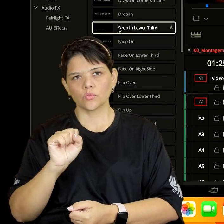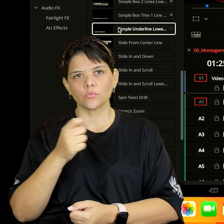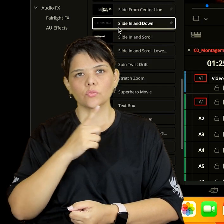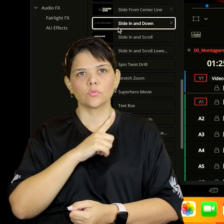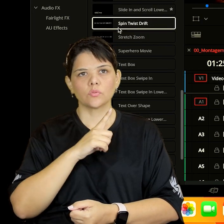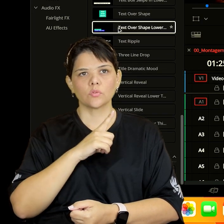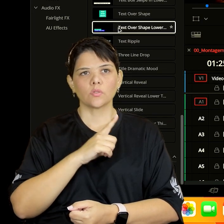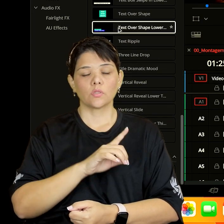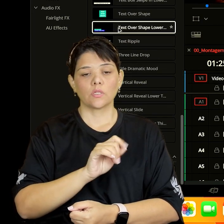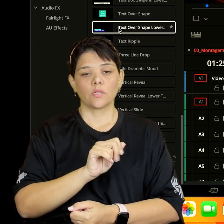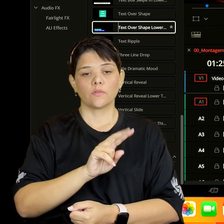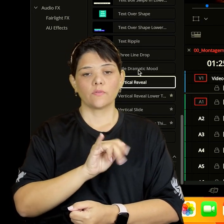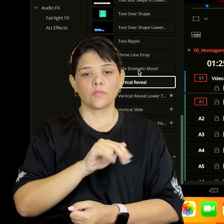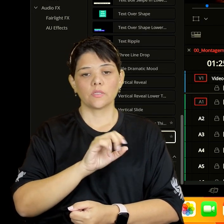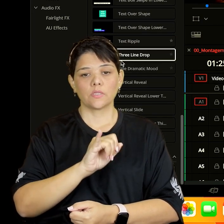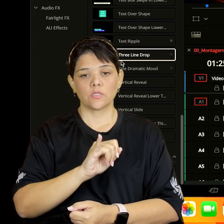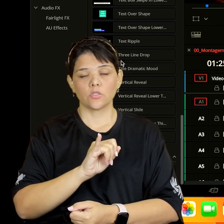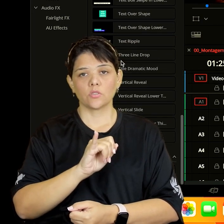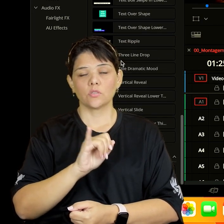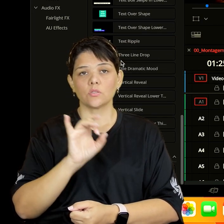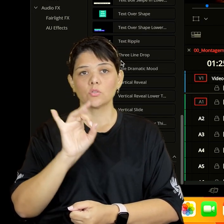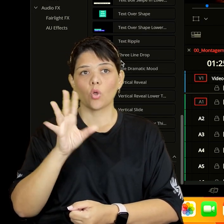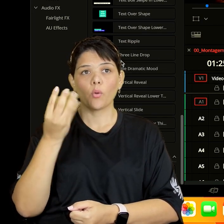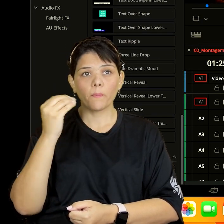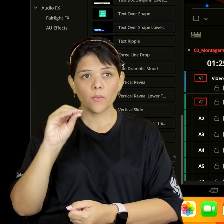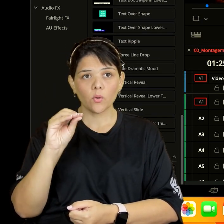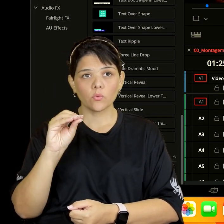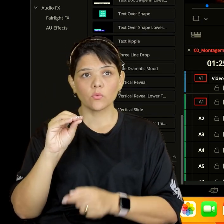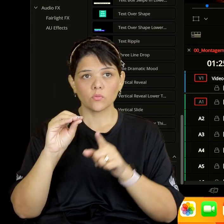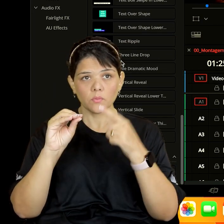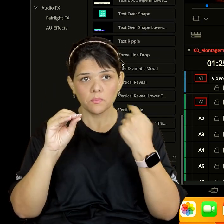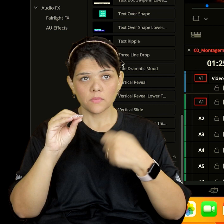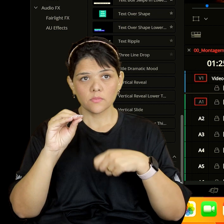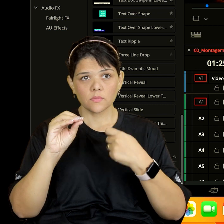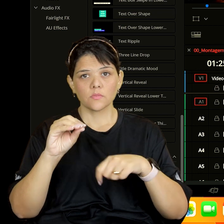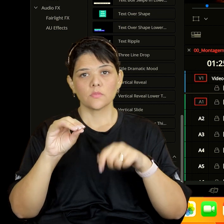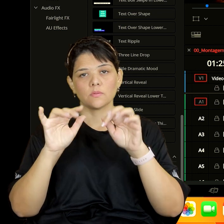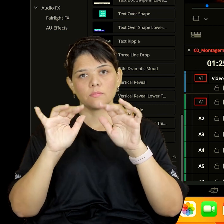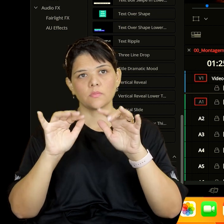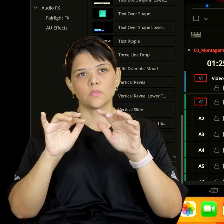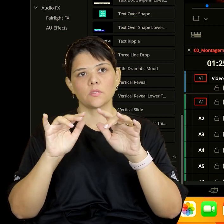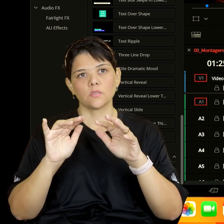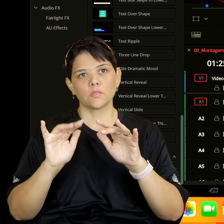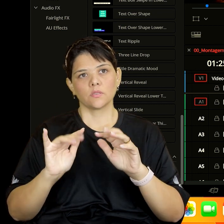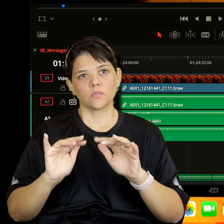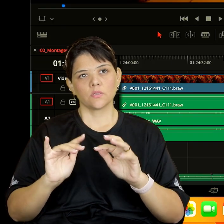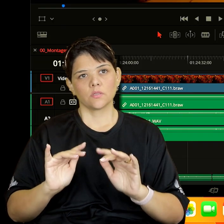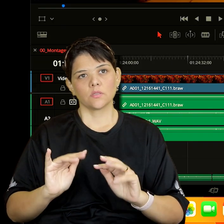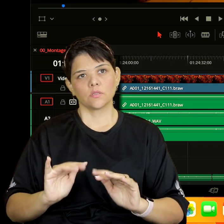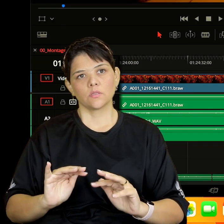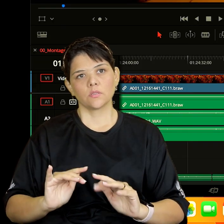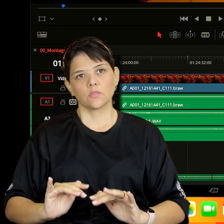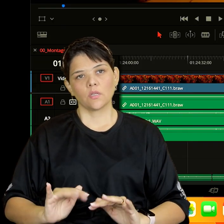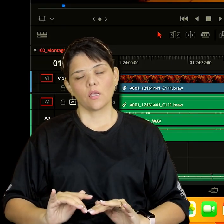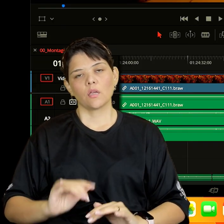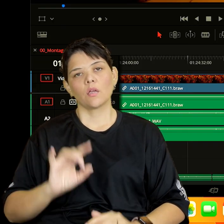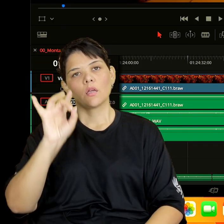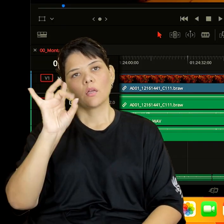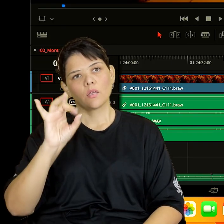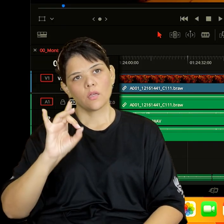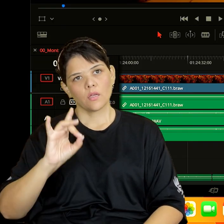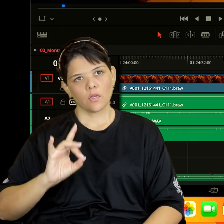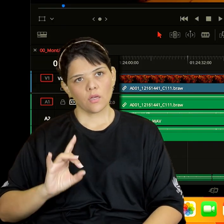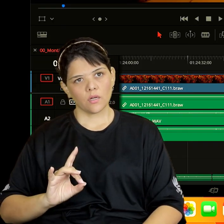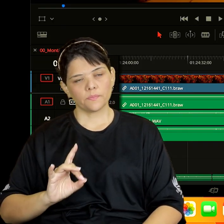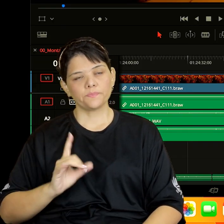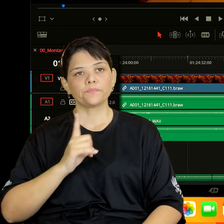créditos prontos, é só você preencher, tranquilo? E a gente tem também créditos animados e tal, que aí demanda outro